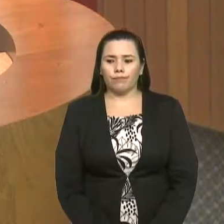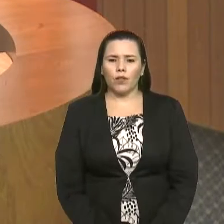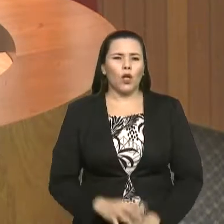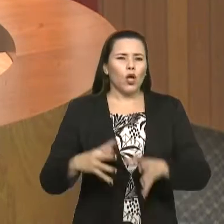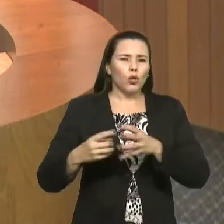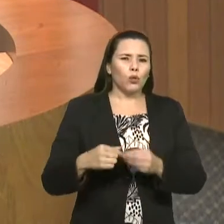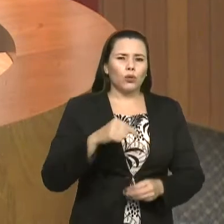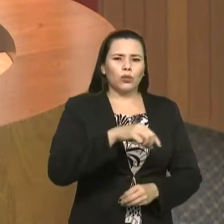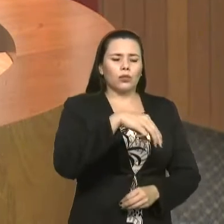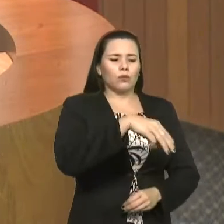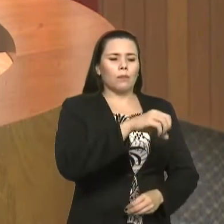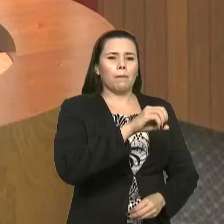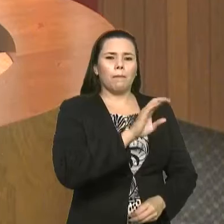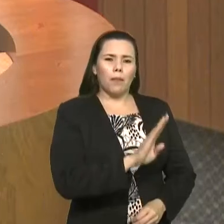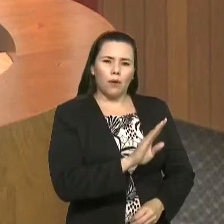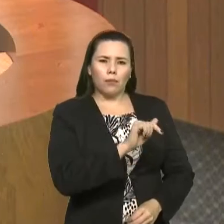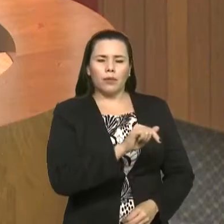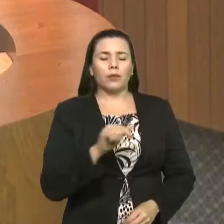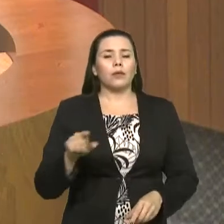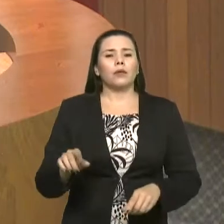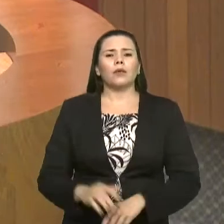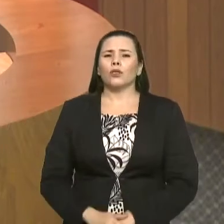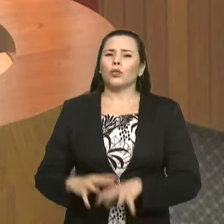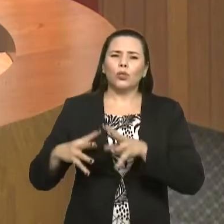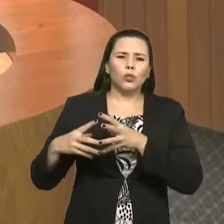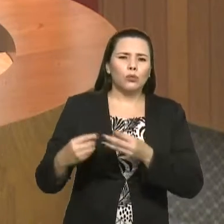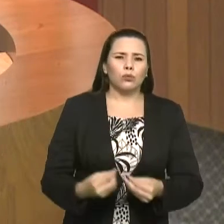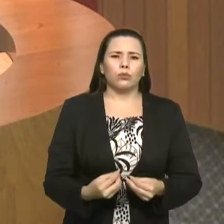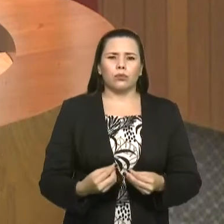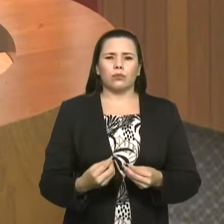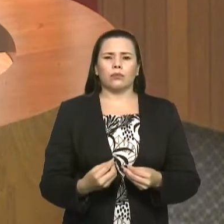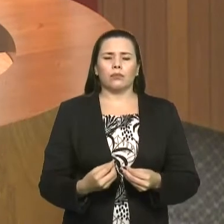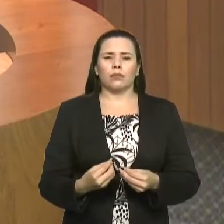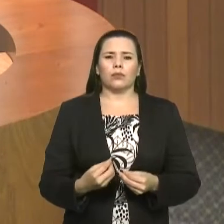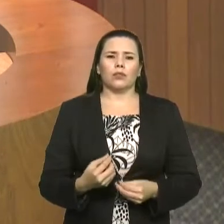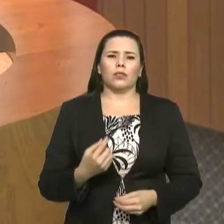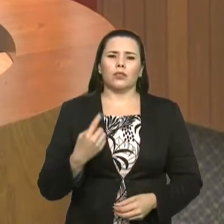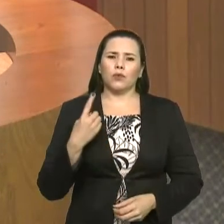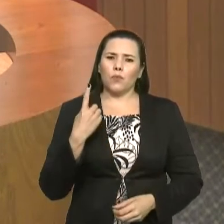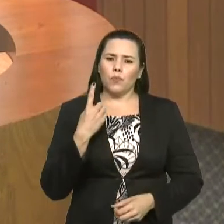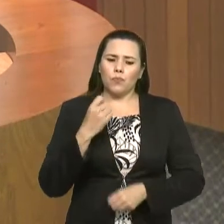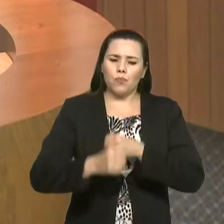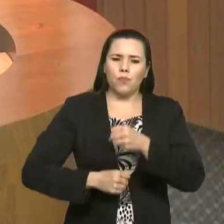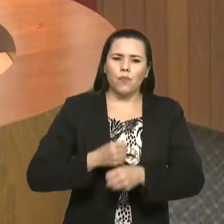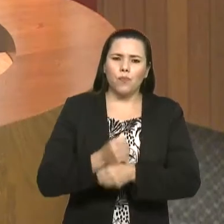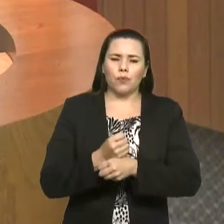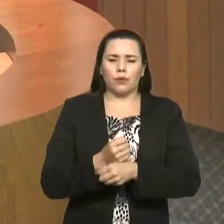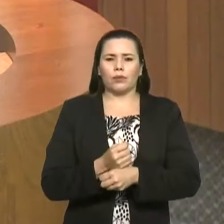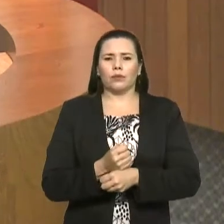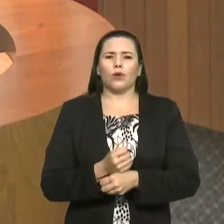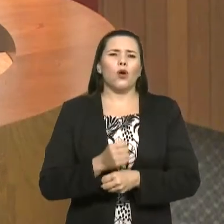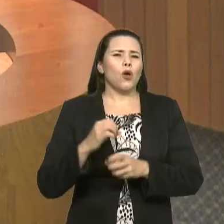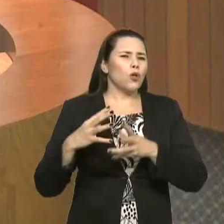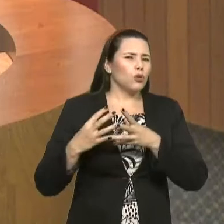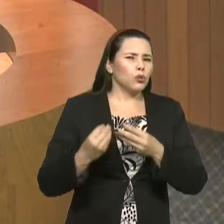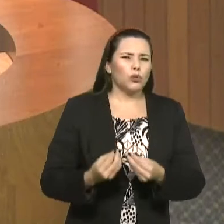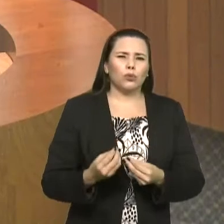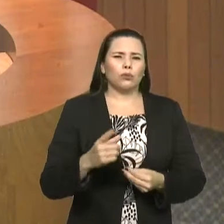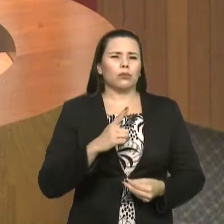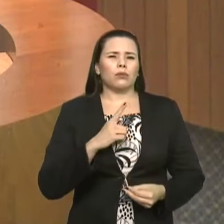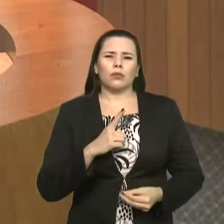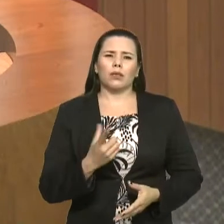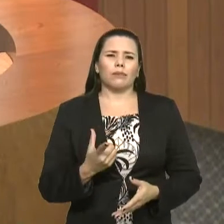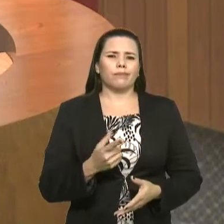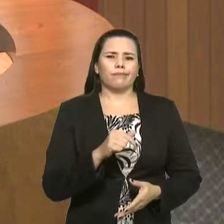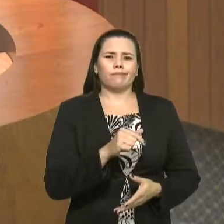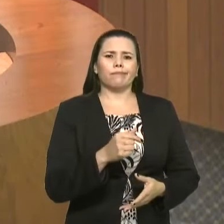e todos os mapas de tráfego pela EMAP. Vamos nos detalhar, vamos fiscalizar na íntegra.